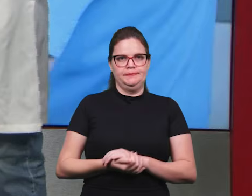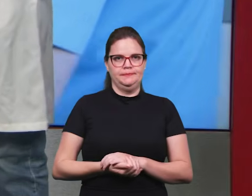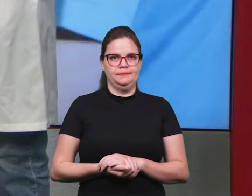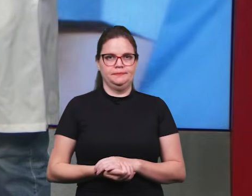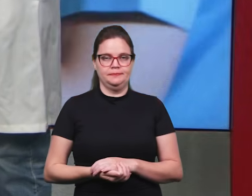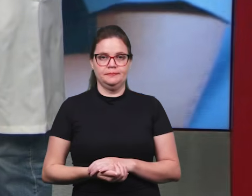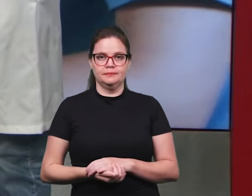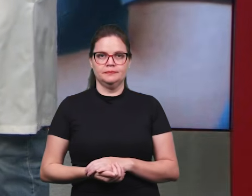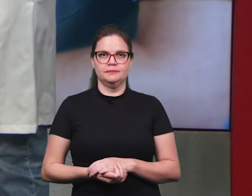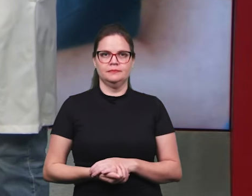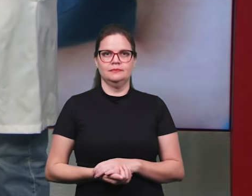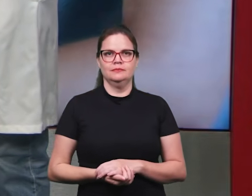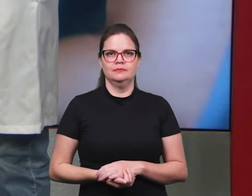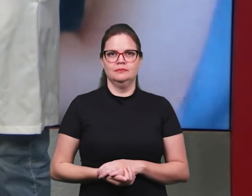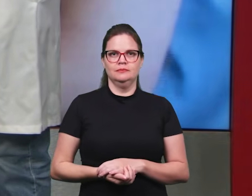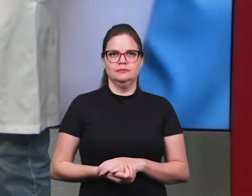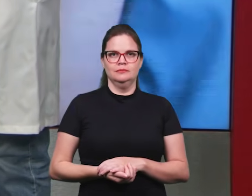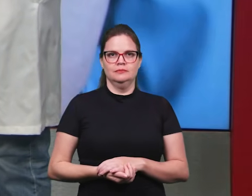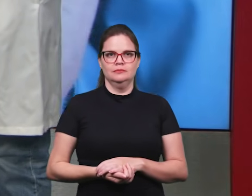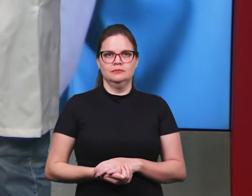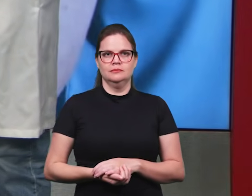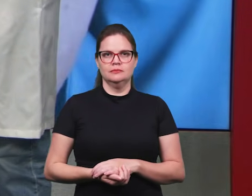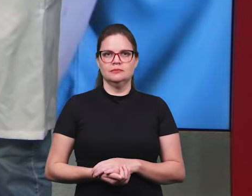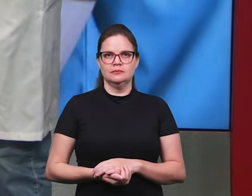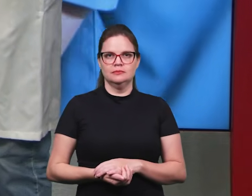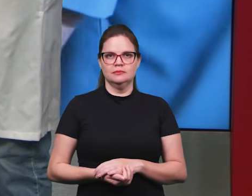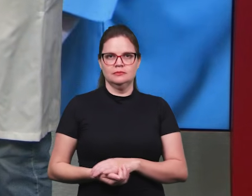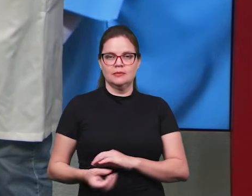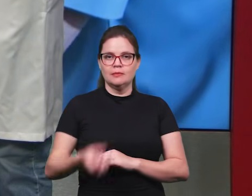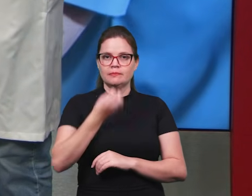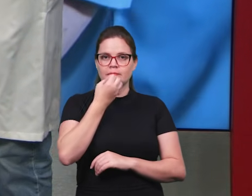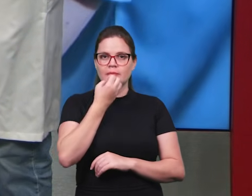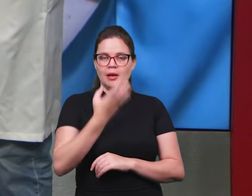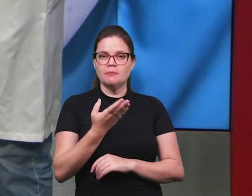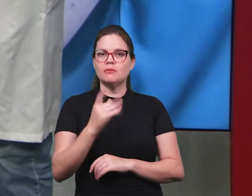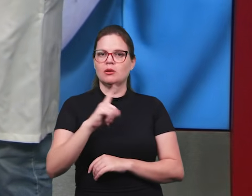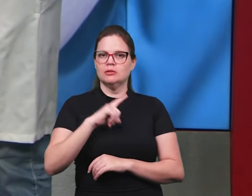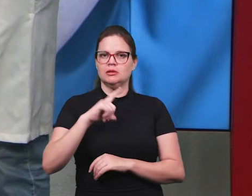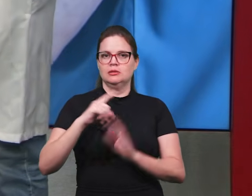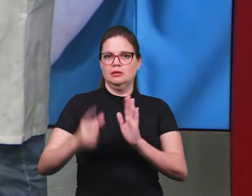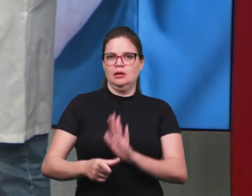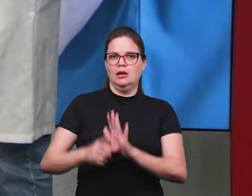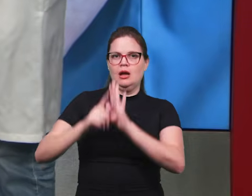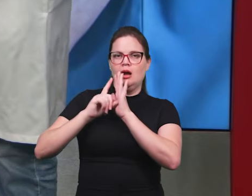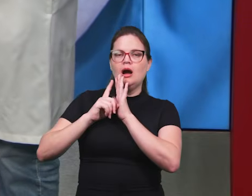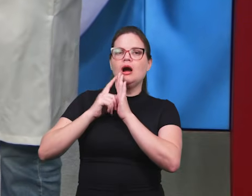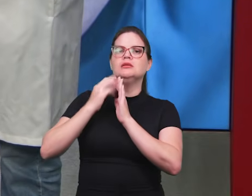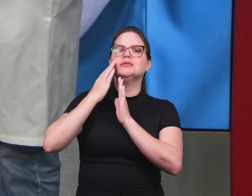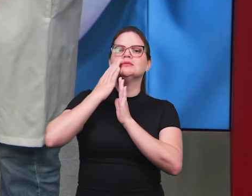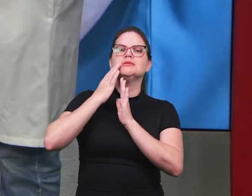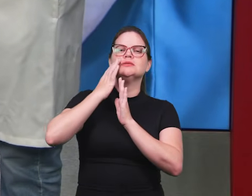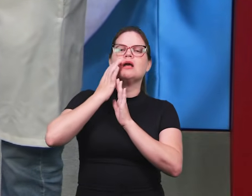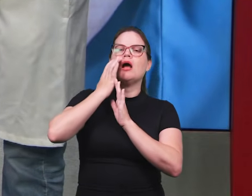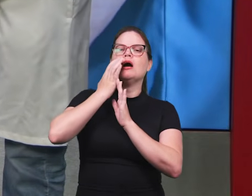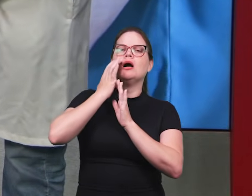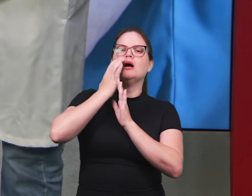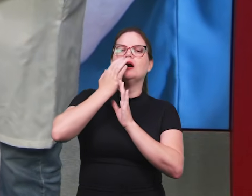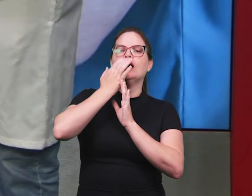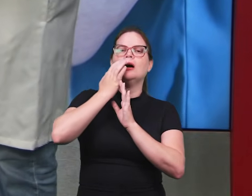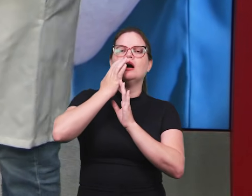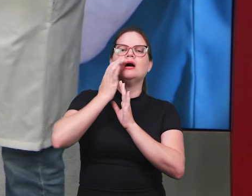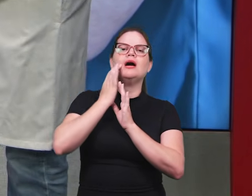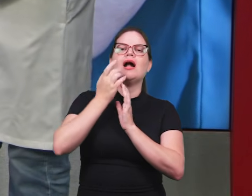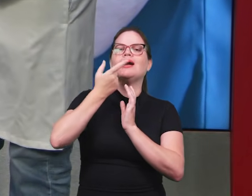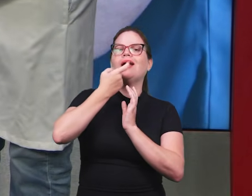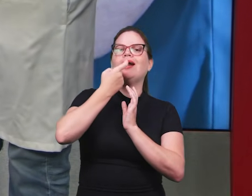O ideal é que essa anestesia local tivesse uma sedação, para o paciente estar muito tranquilo. Mais tranquilo. Esse é um tipo de anestesia. Essa